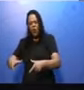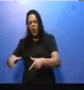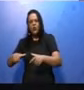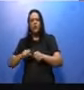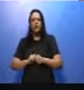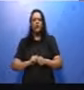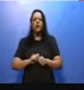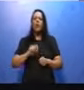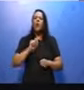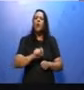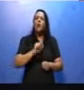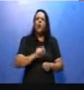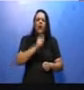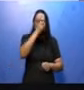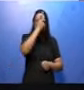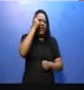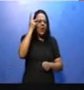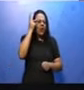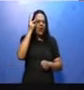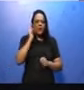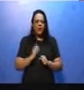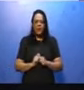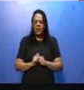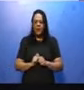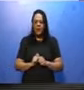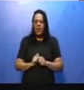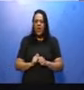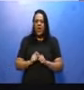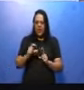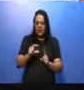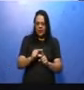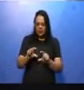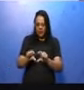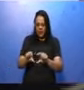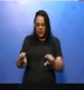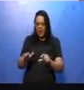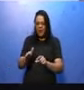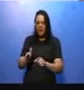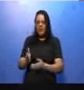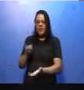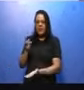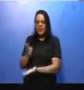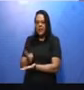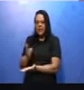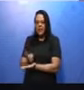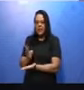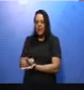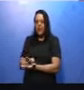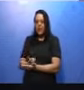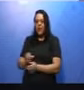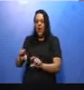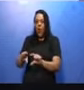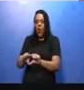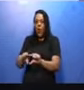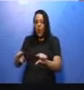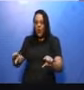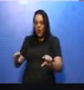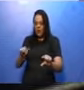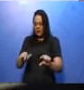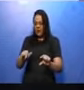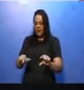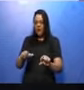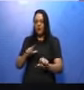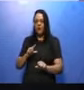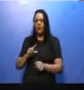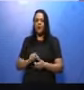sempre vai ser introduzida a oração subordinada adjetiva por esses pronomes relativos. Os pronomes